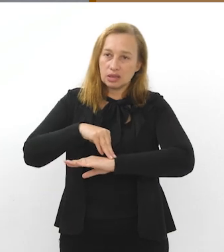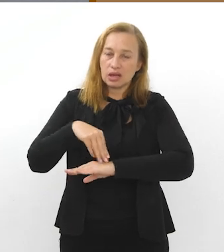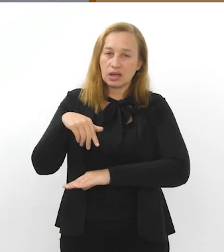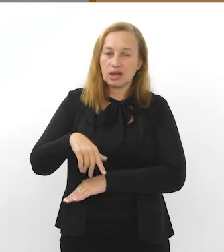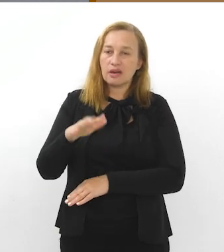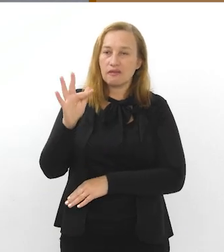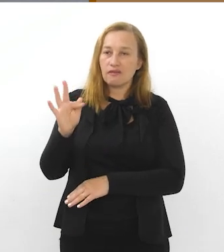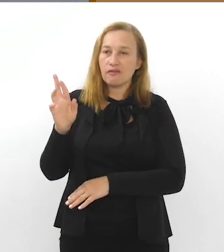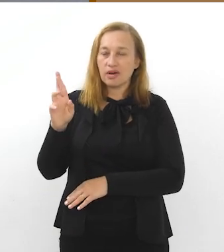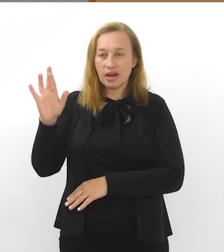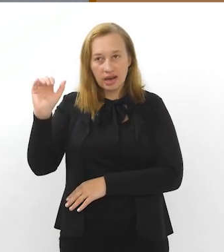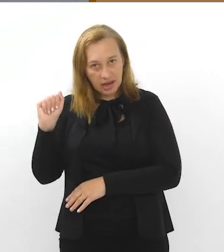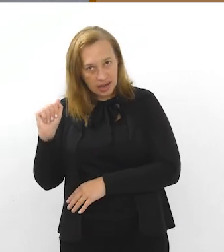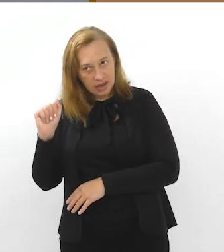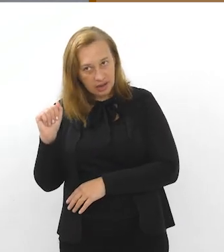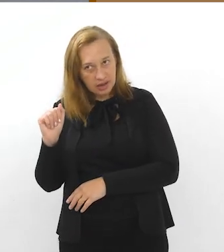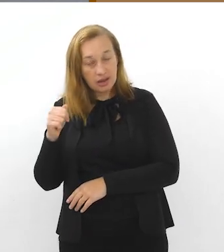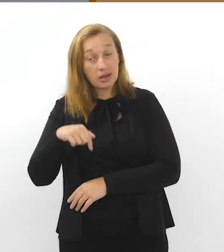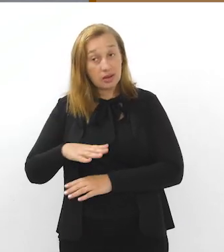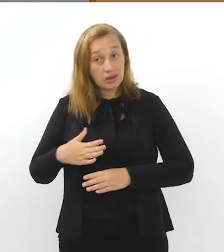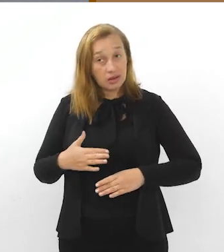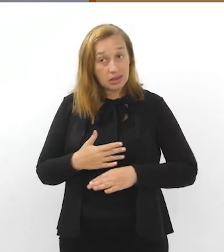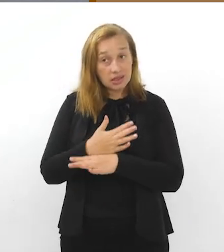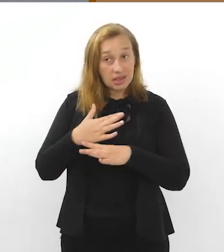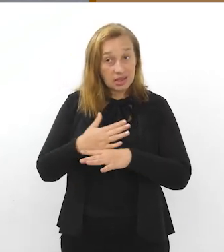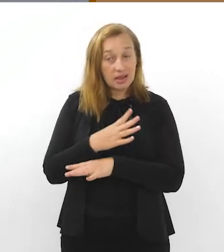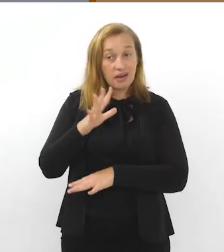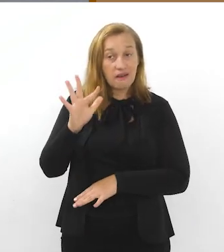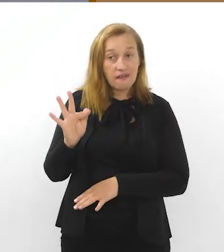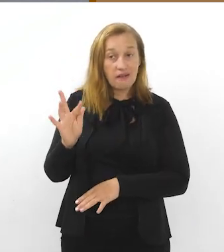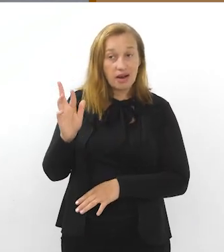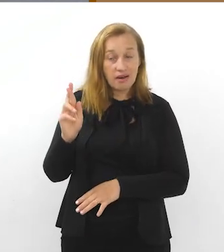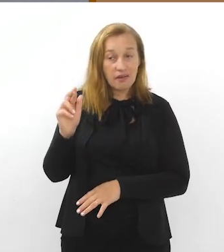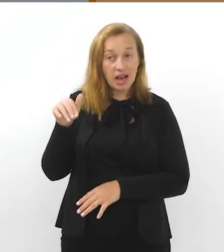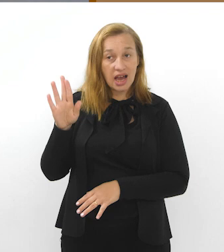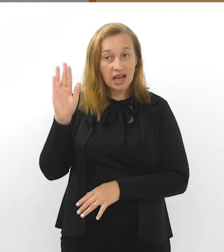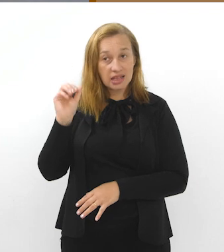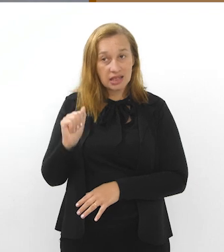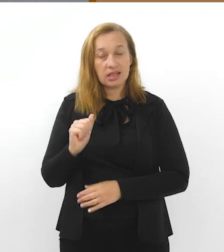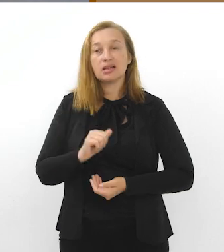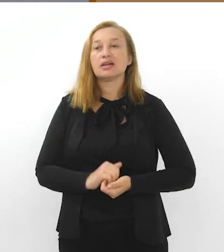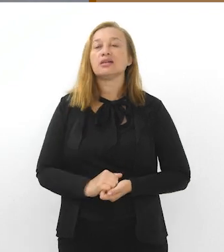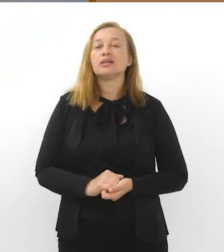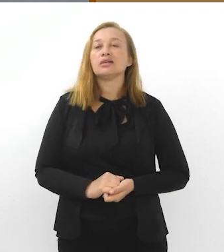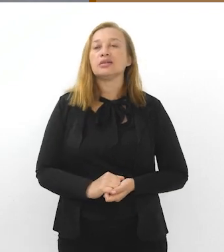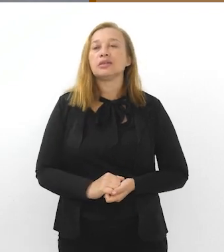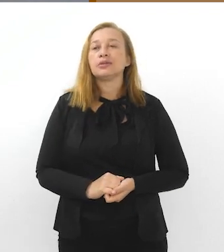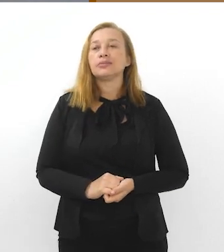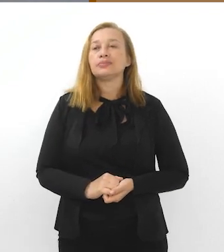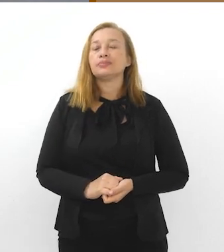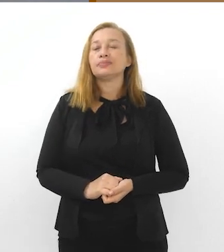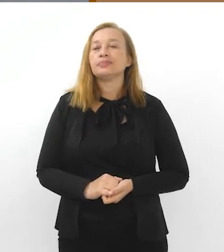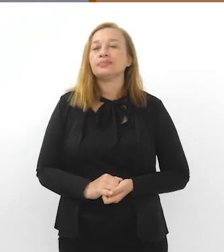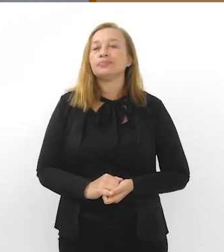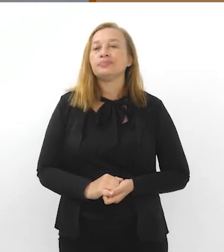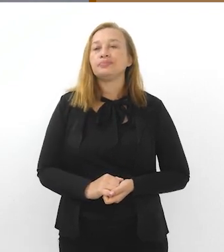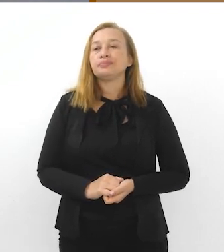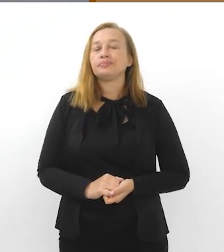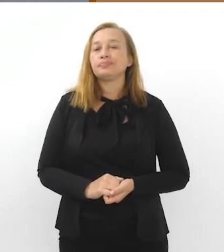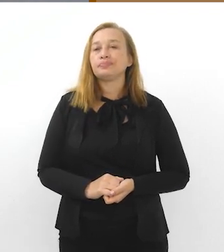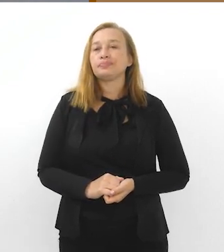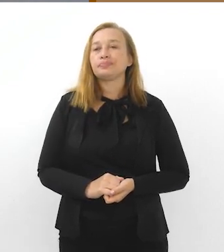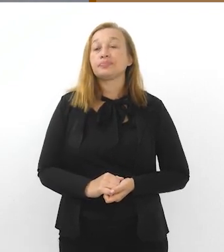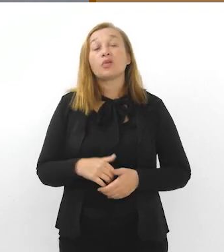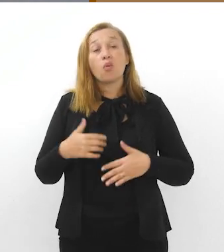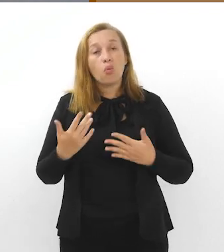Franca, que agora, atualmente, eu moro em Franca, sou cidadã francana. Uhum. E, e a partir